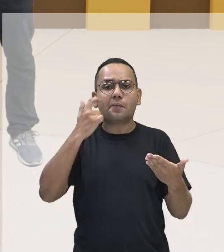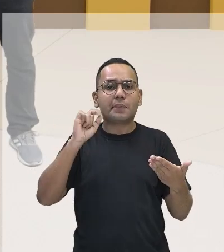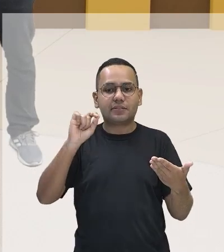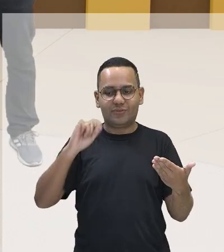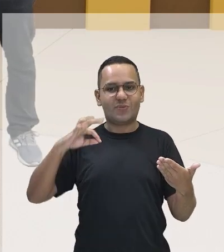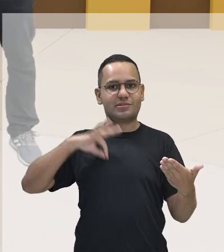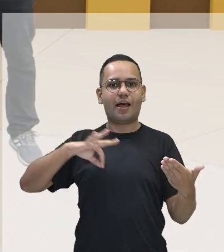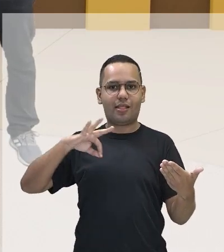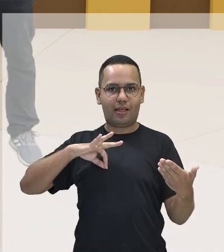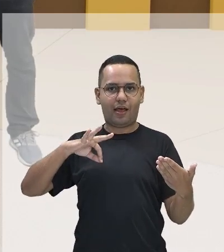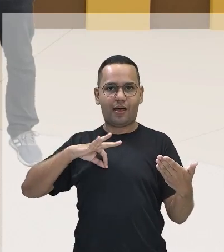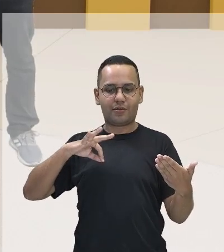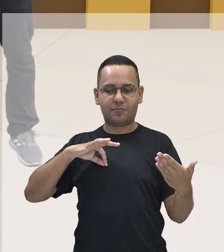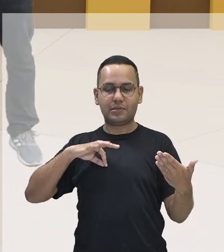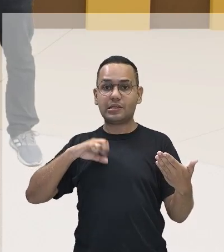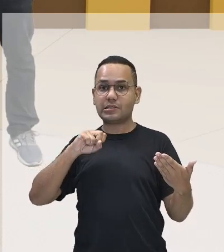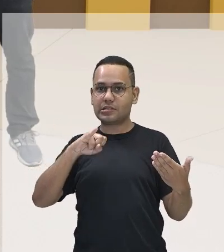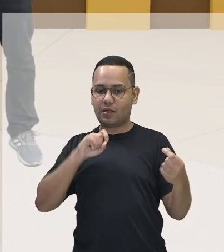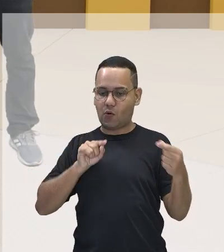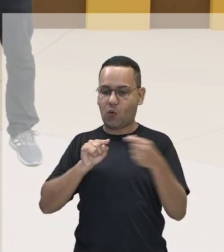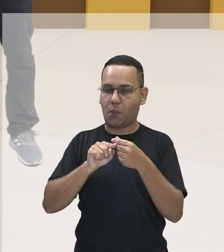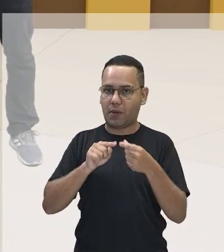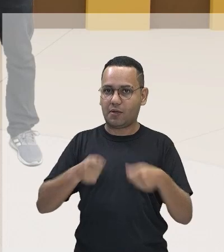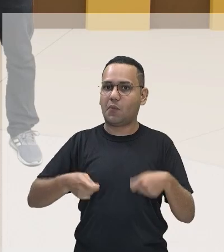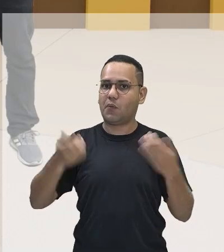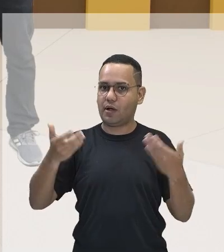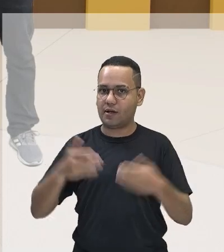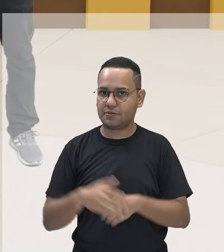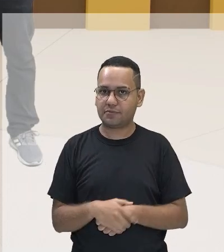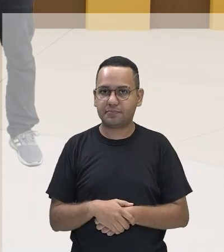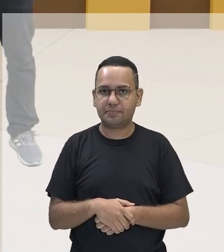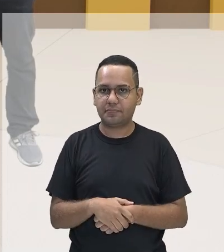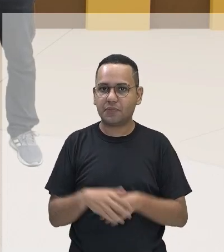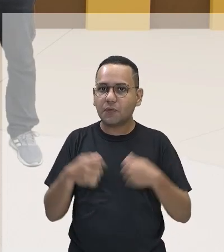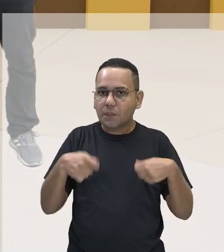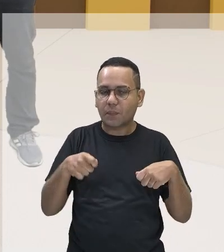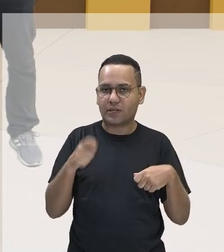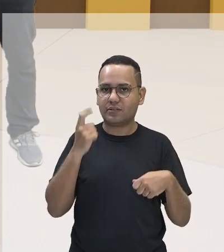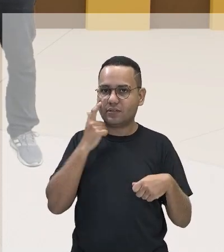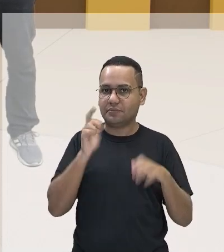tentar gastar menos do que recebe ou bem próximo daquilo, tá bom?